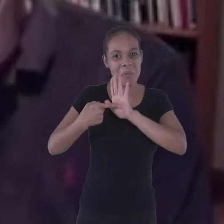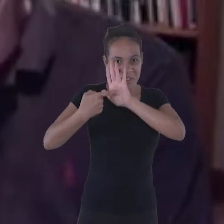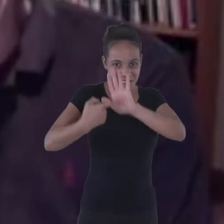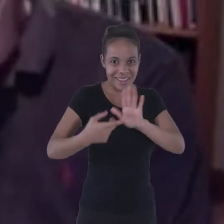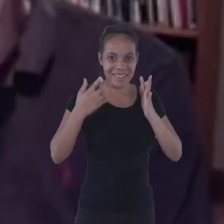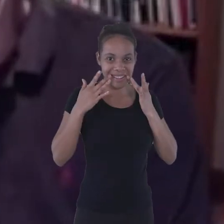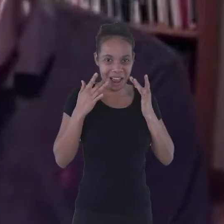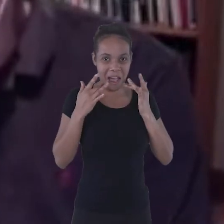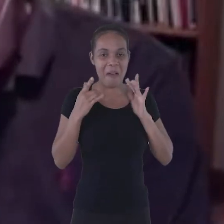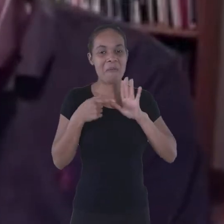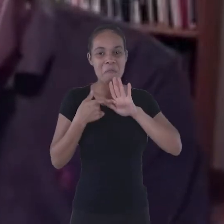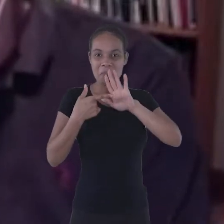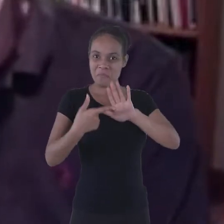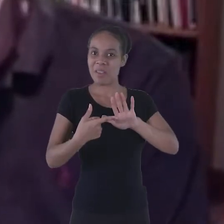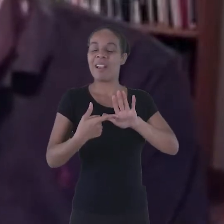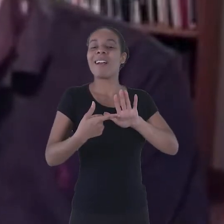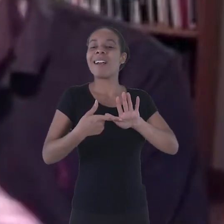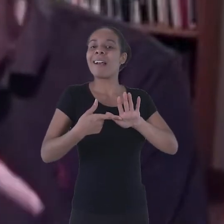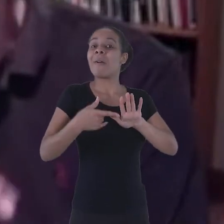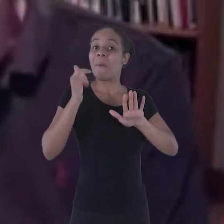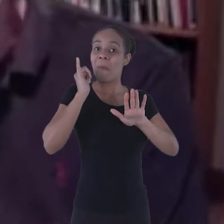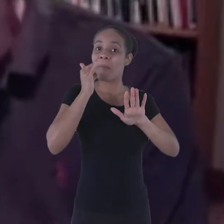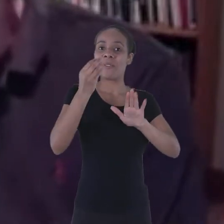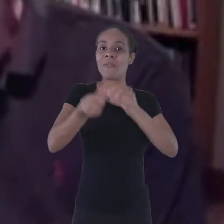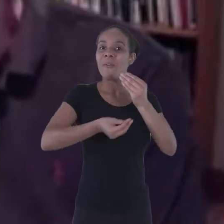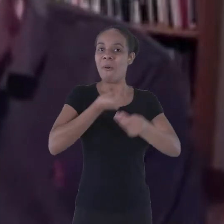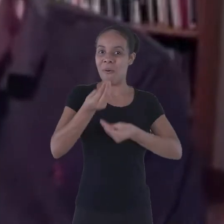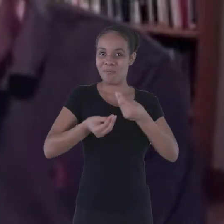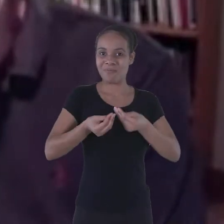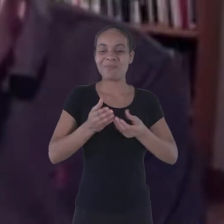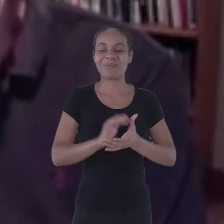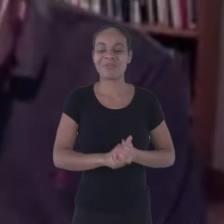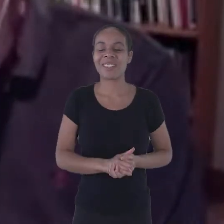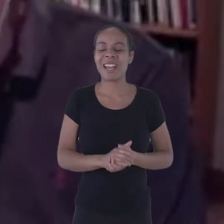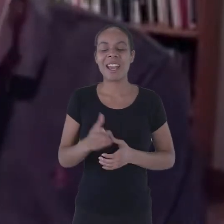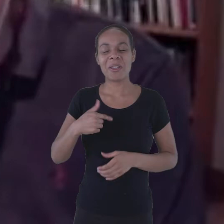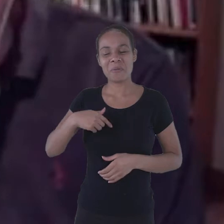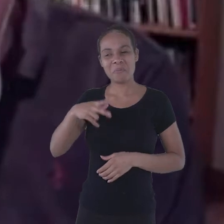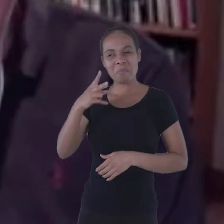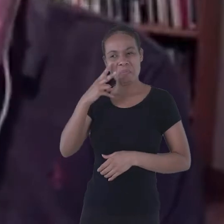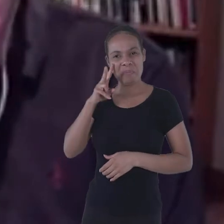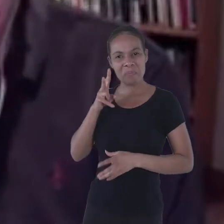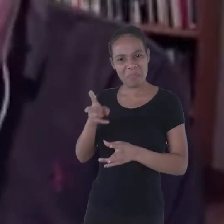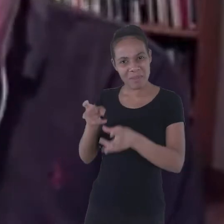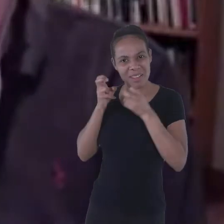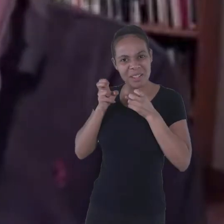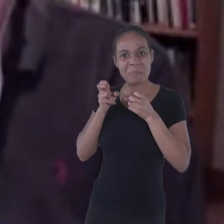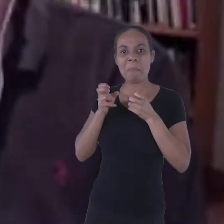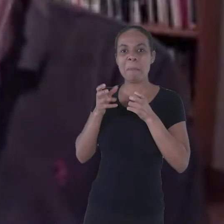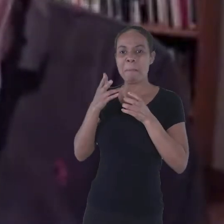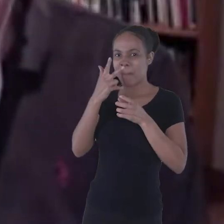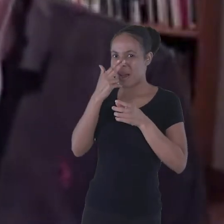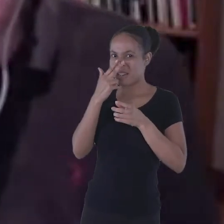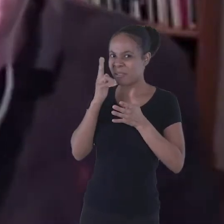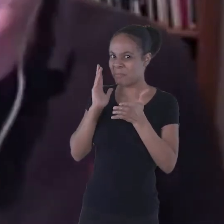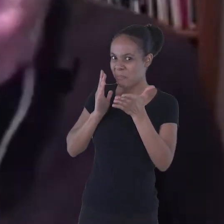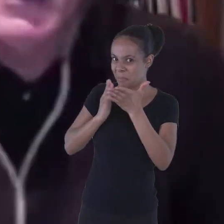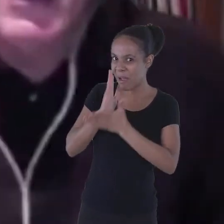trecho, ele leria um trecho também. E agora eu estou vendo que já passou estou lembrando do meu tio Benito.